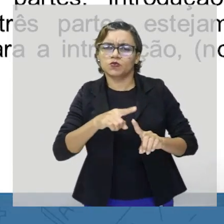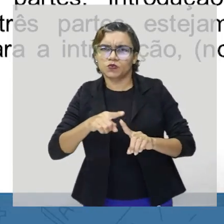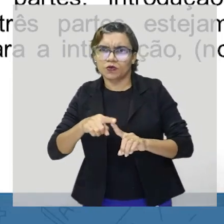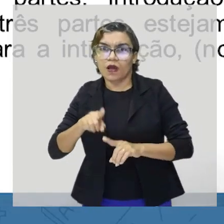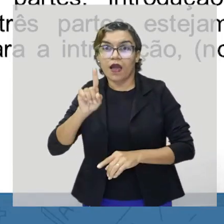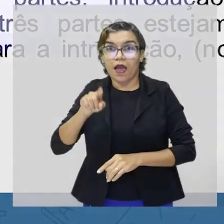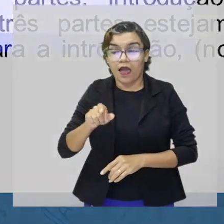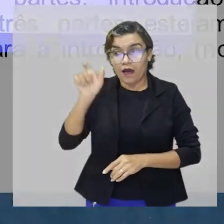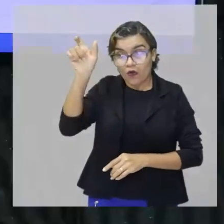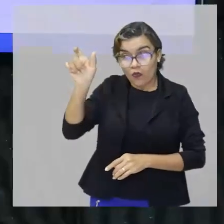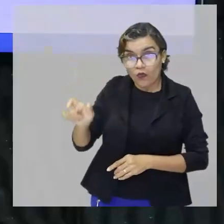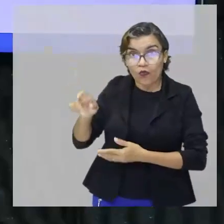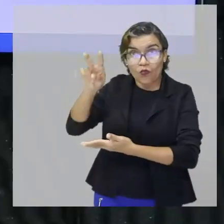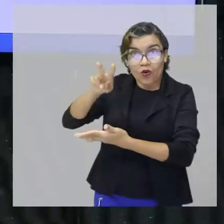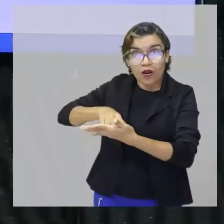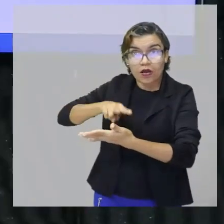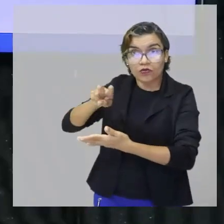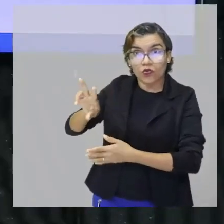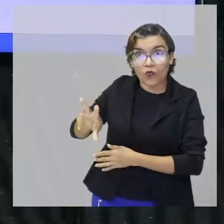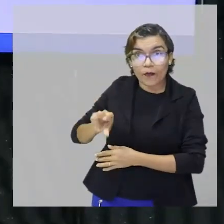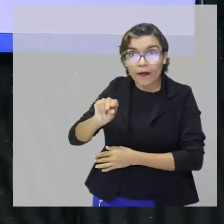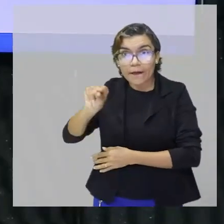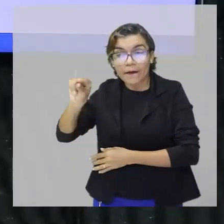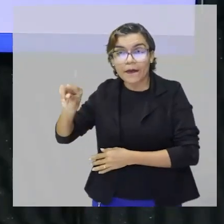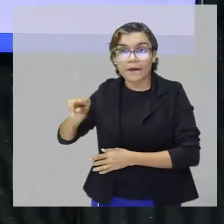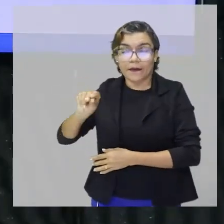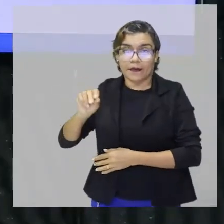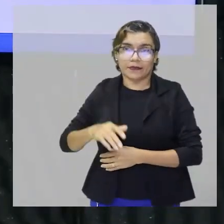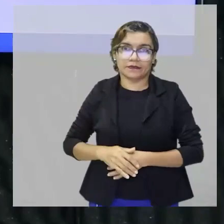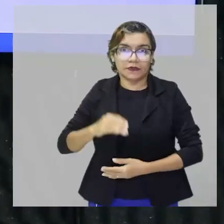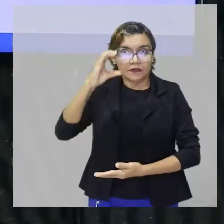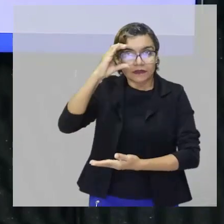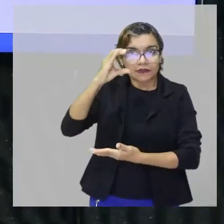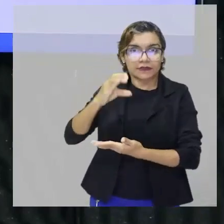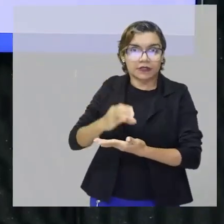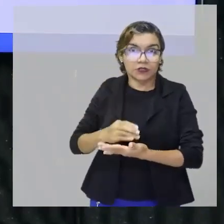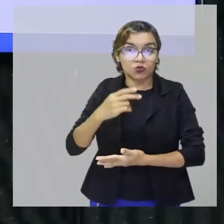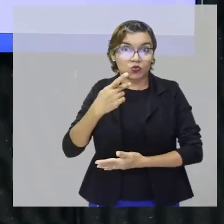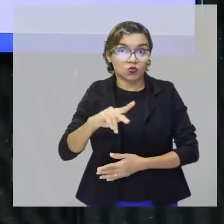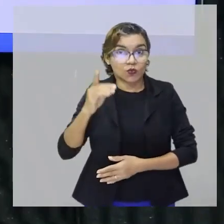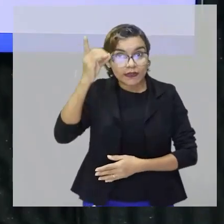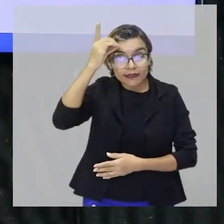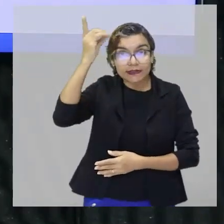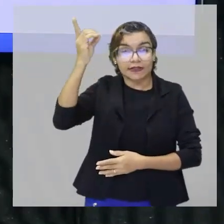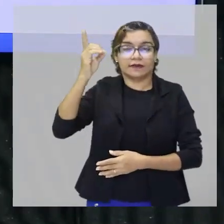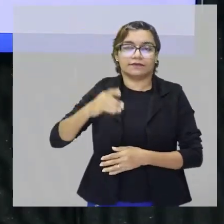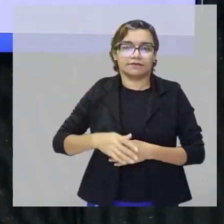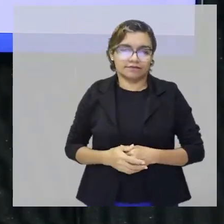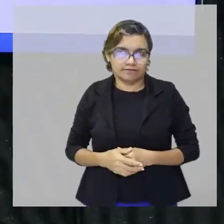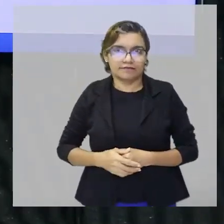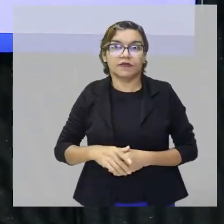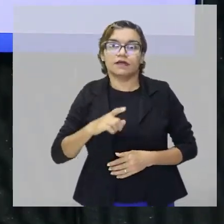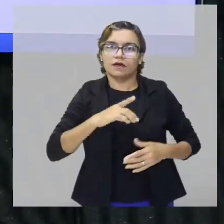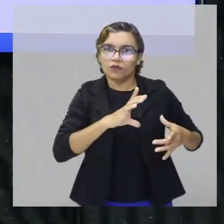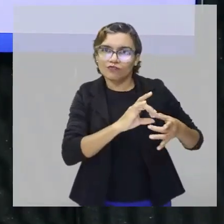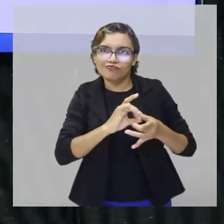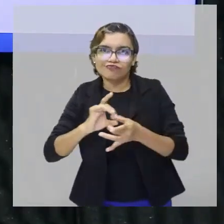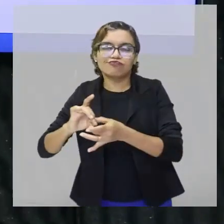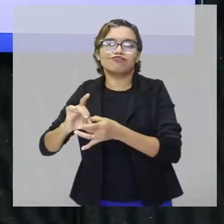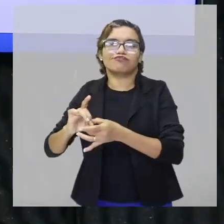leitor, convencê-lo da sua tese, ou seja, a sua ideia central, a partir de coerente